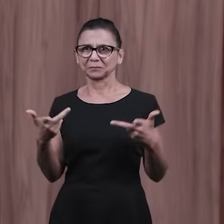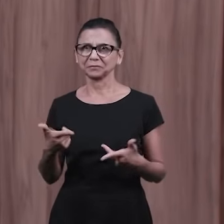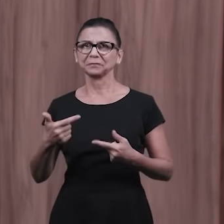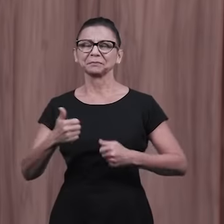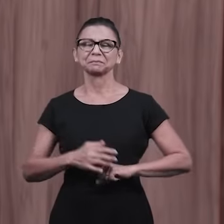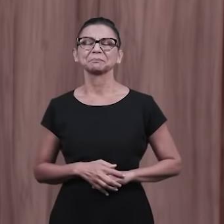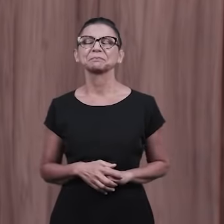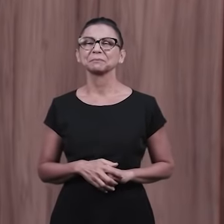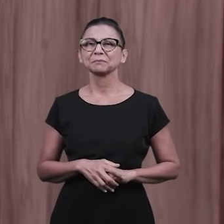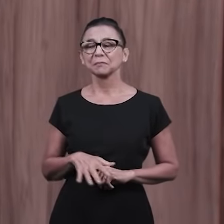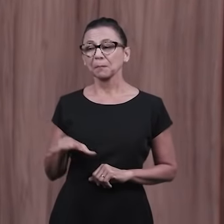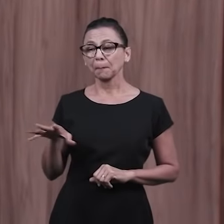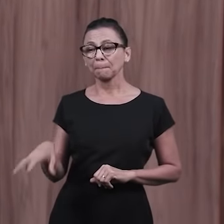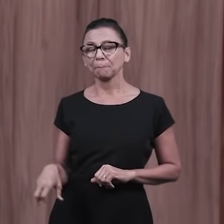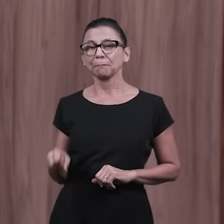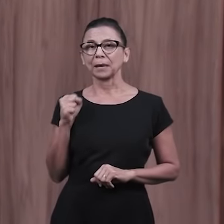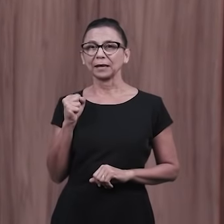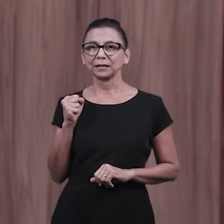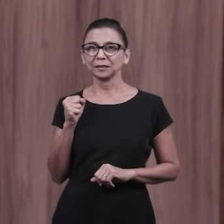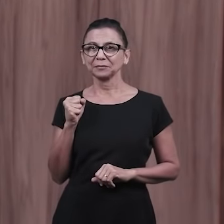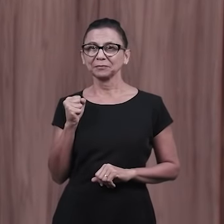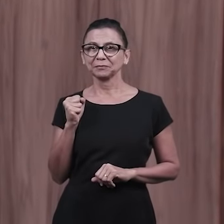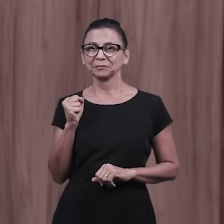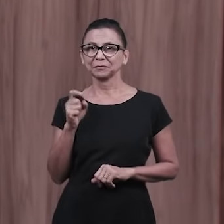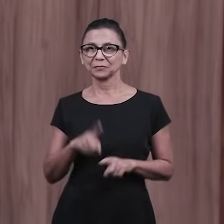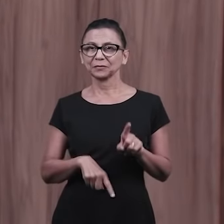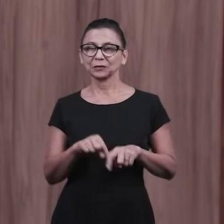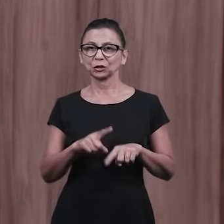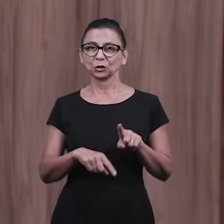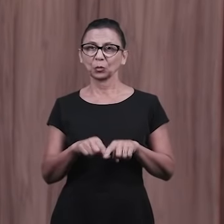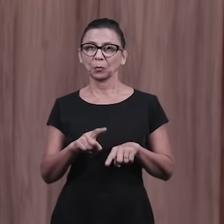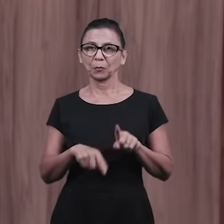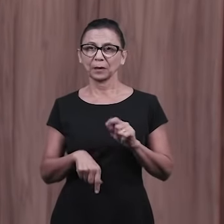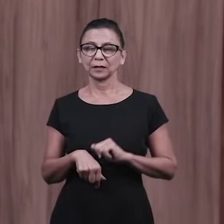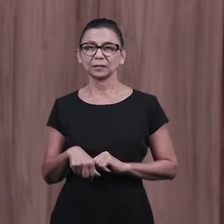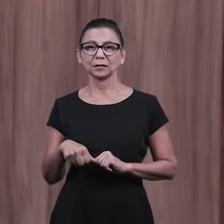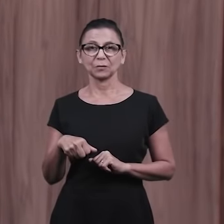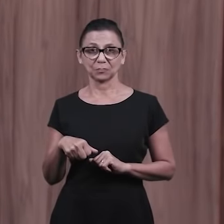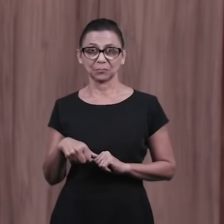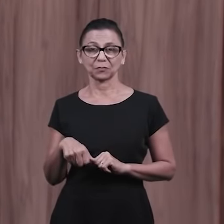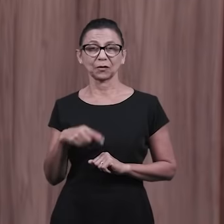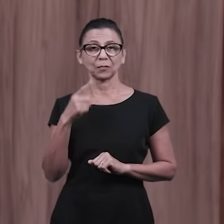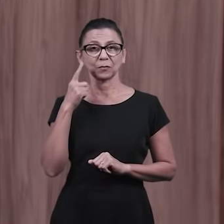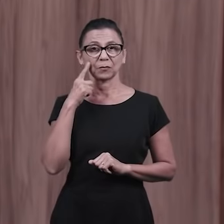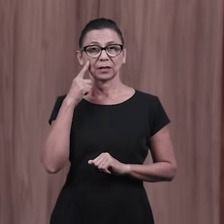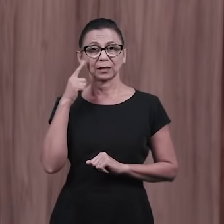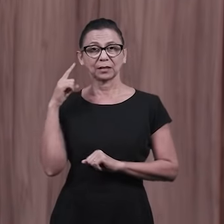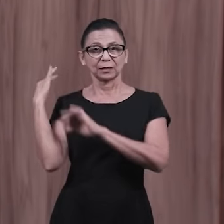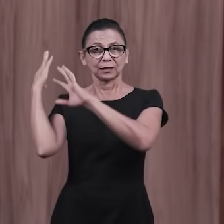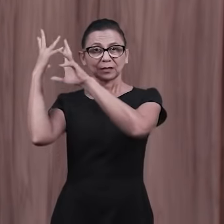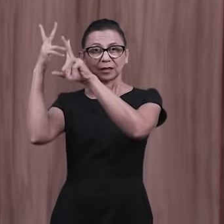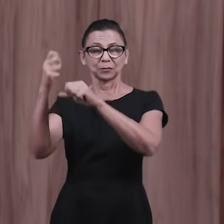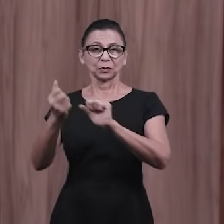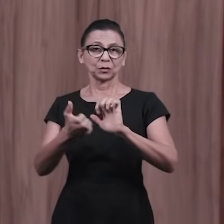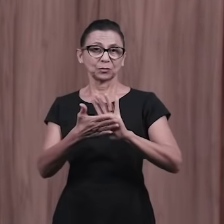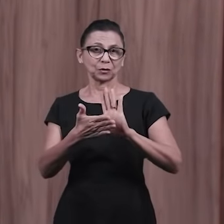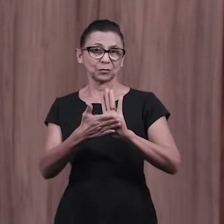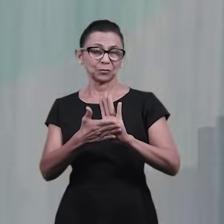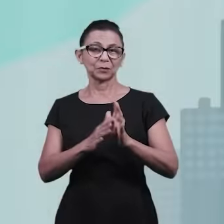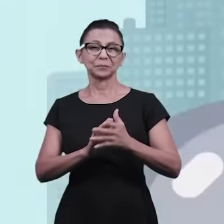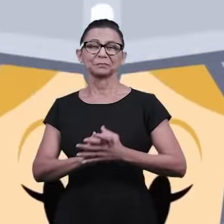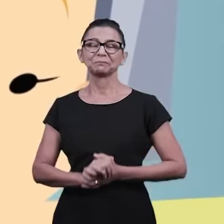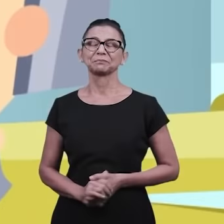agora, pegue os seus instrumentos e vamos recordar o louvor Nas Batalhas Sou um Vencedor. A todos a paz do